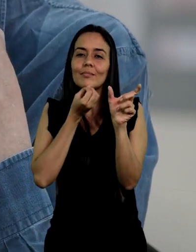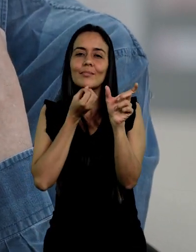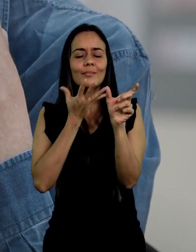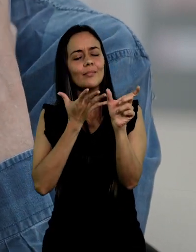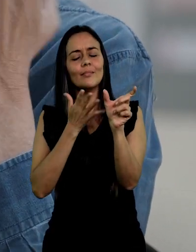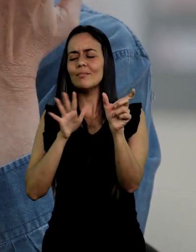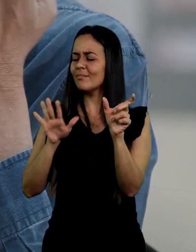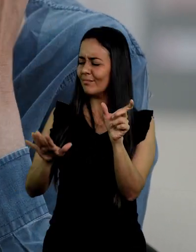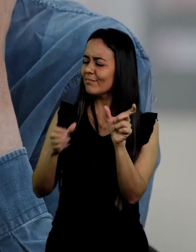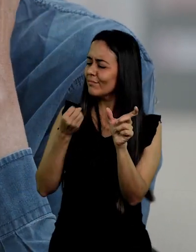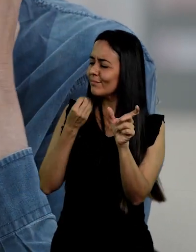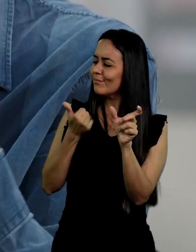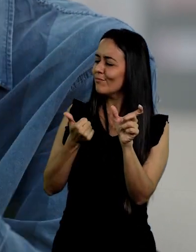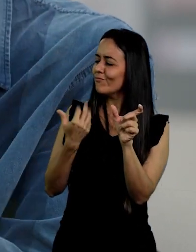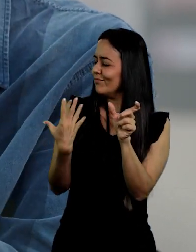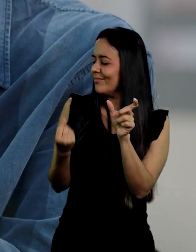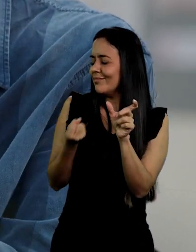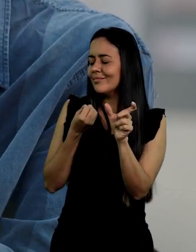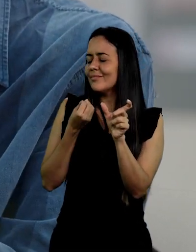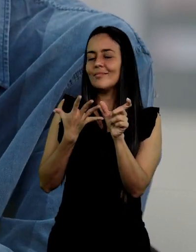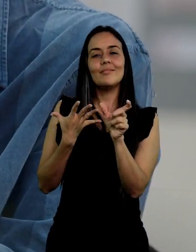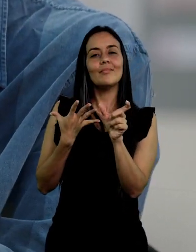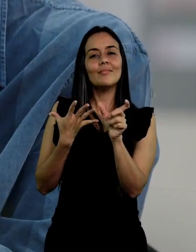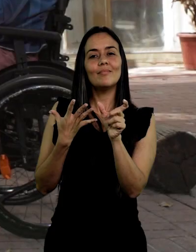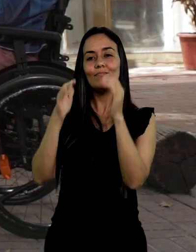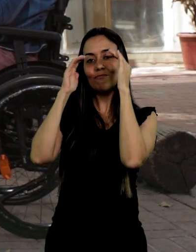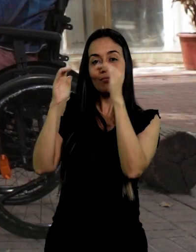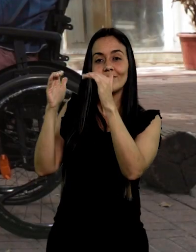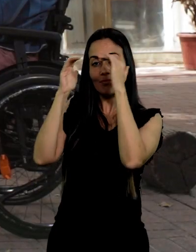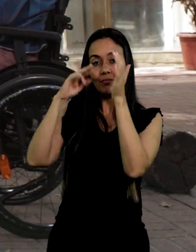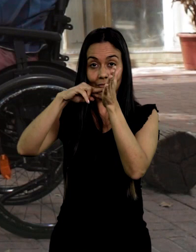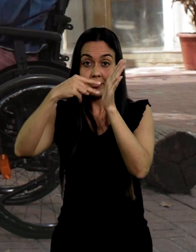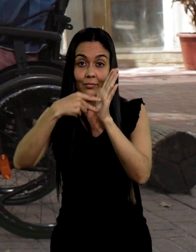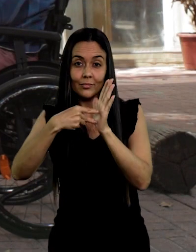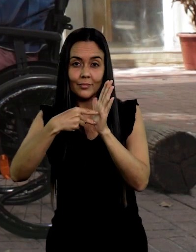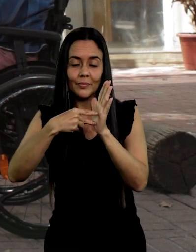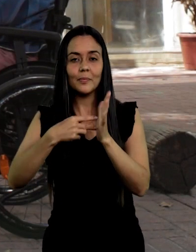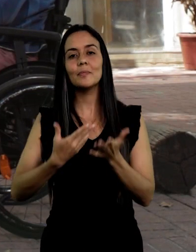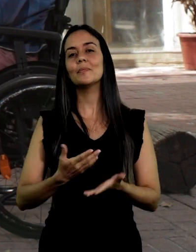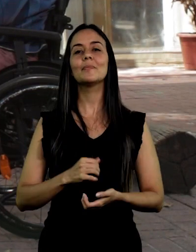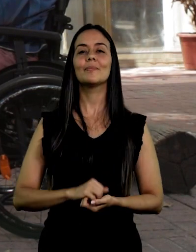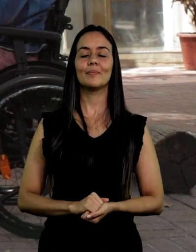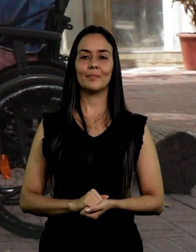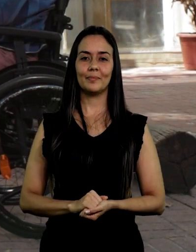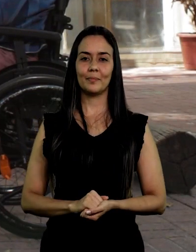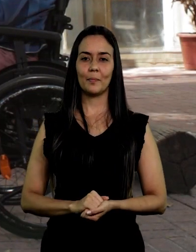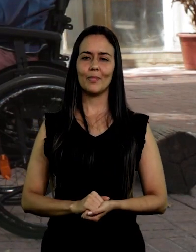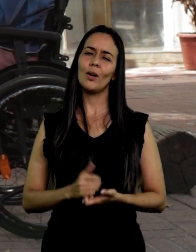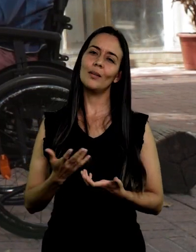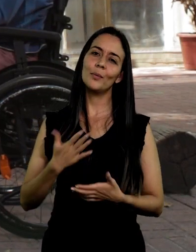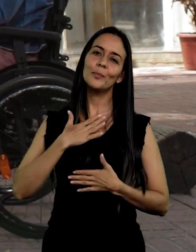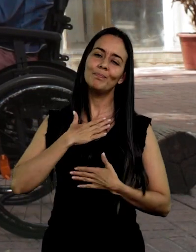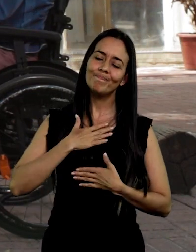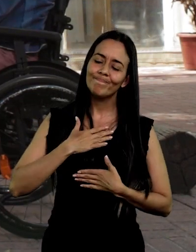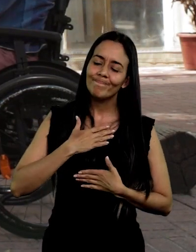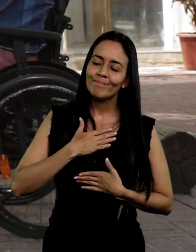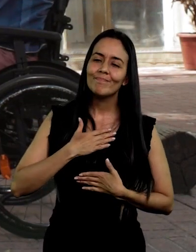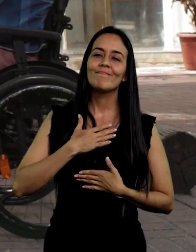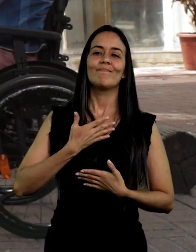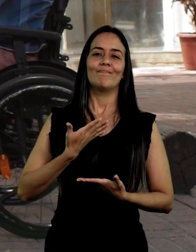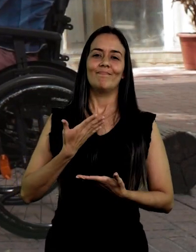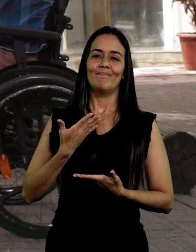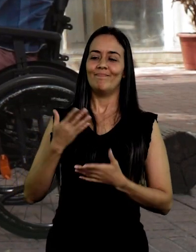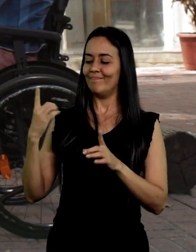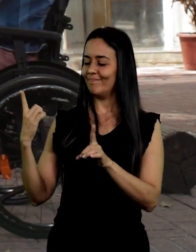do capial. Bom também. É isso que você está falando, exatamente. né? Isso aí. Pô, Emílio, cara, prazer enorme imenso, prazer poder te